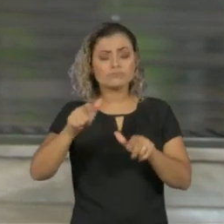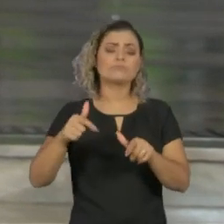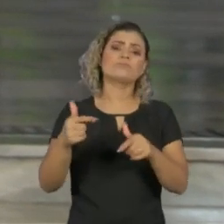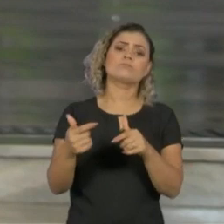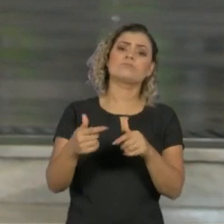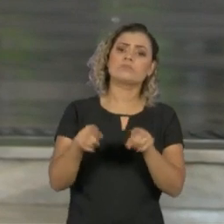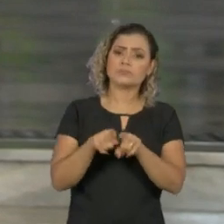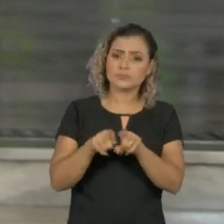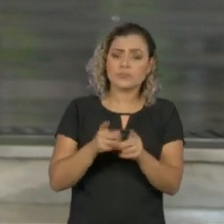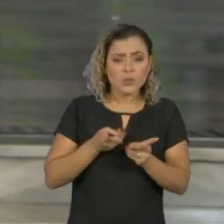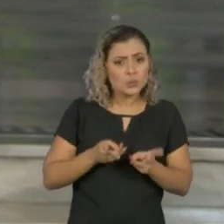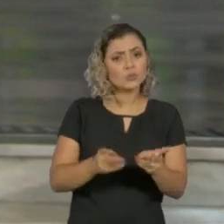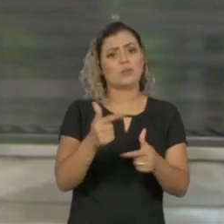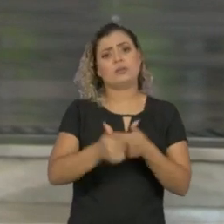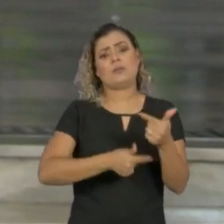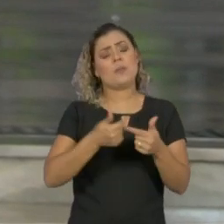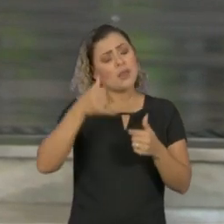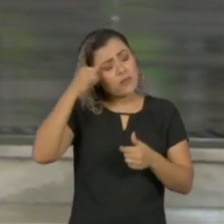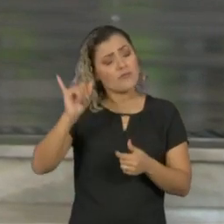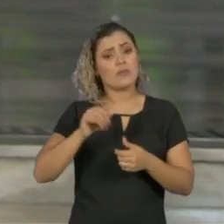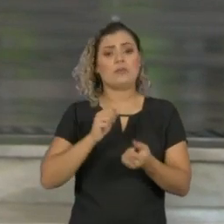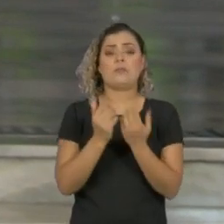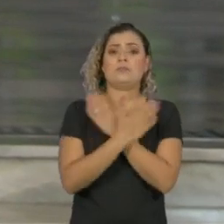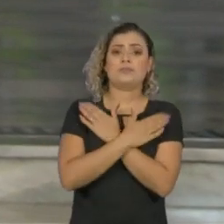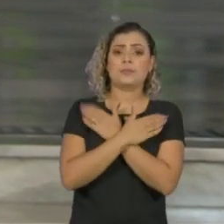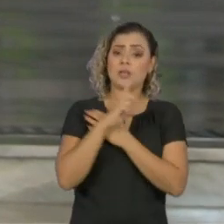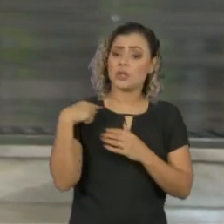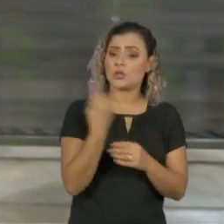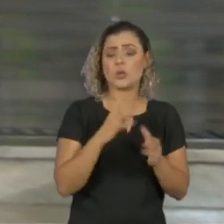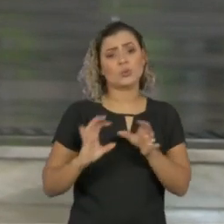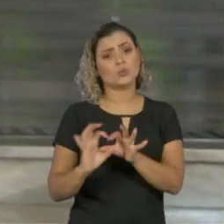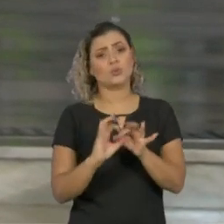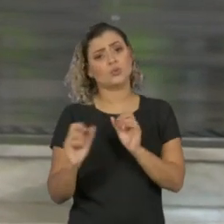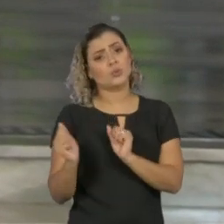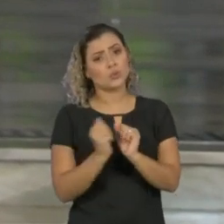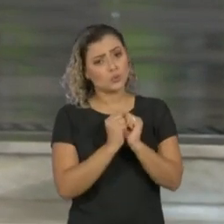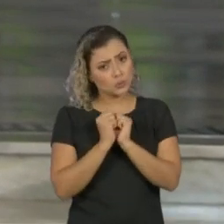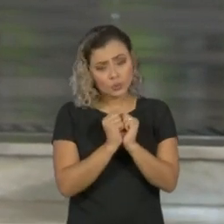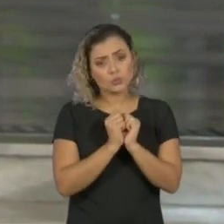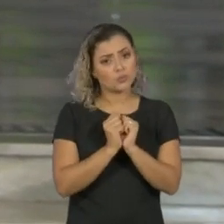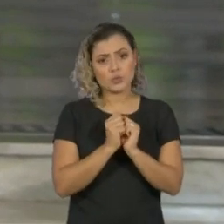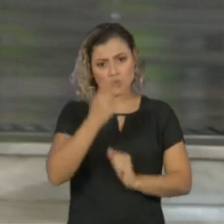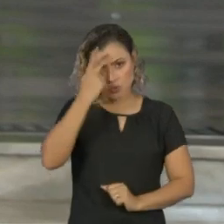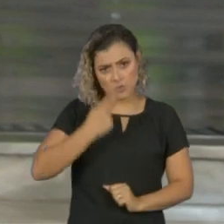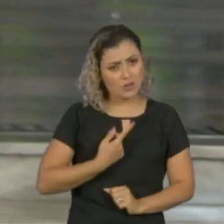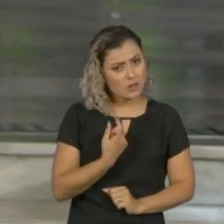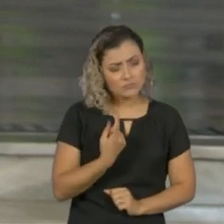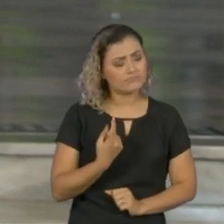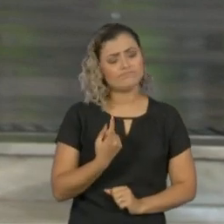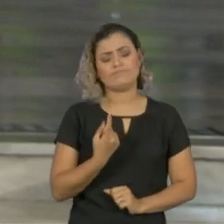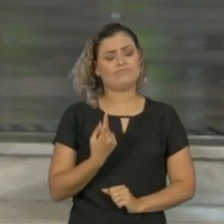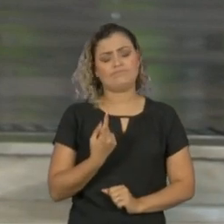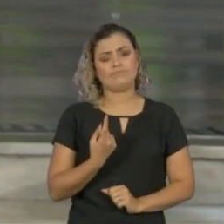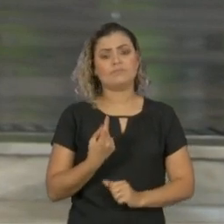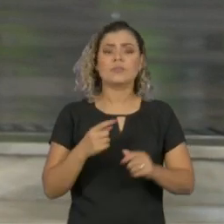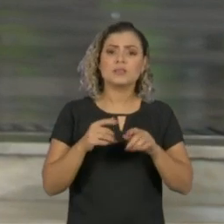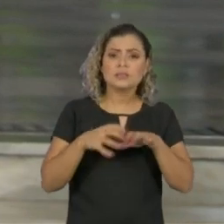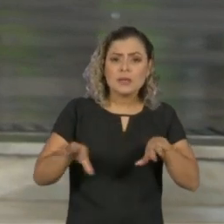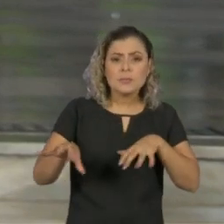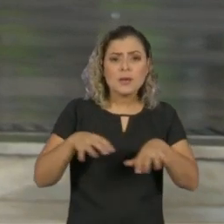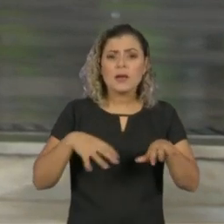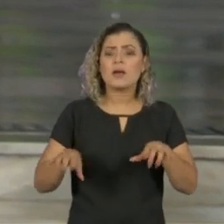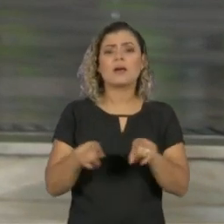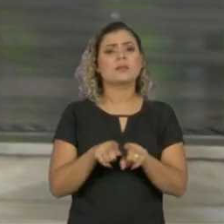brasileiros, e nós temos que fazer esse enfrentamento juntos. Não há hipótese de fazer este enfrentamento de maneira isolada,